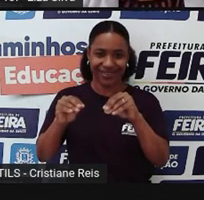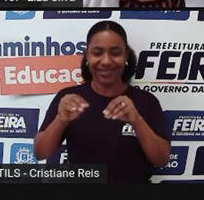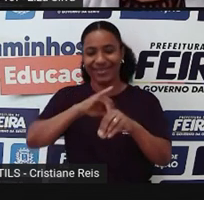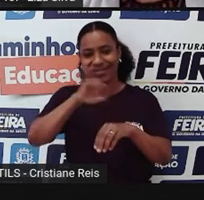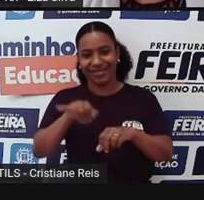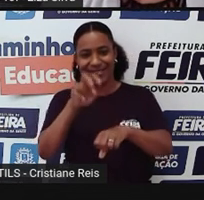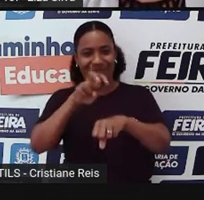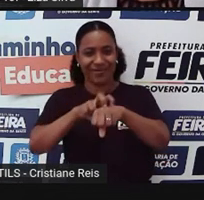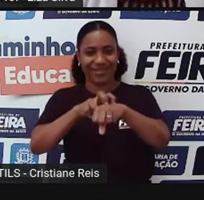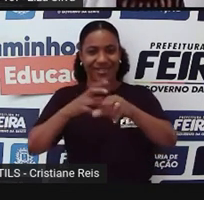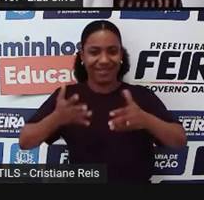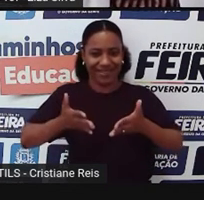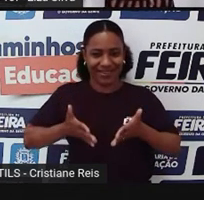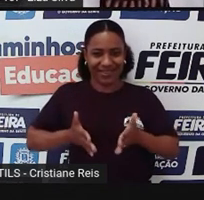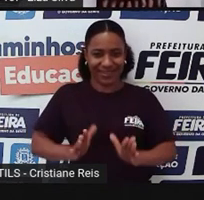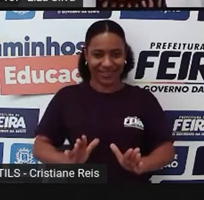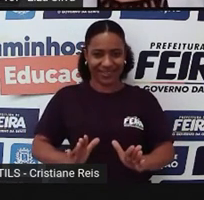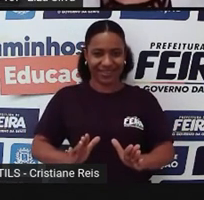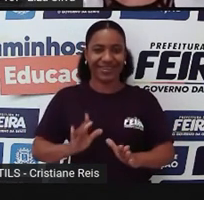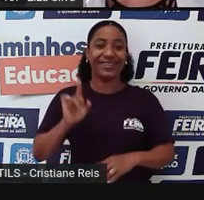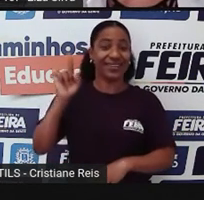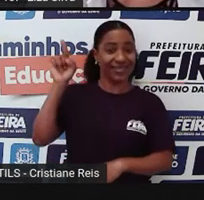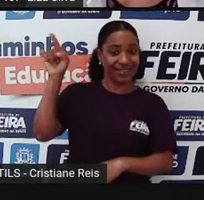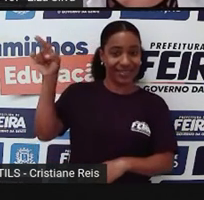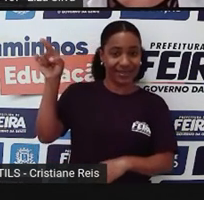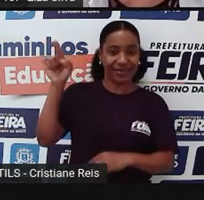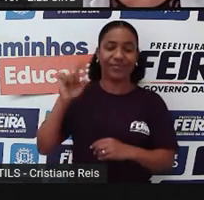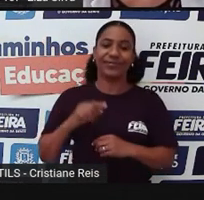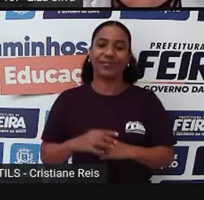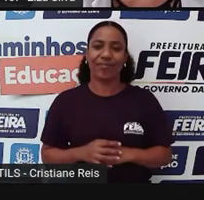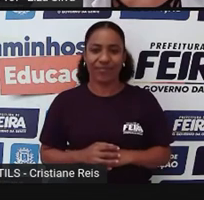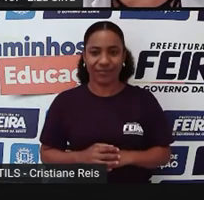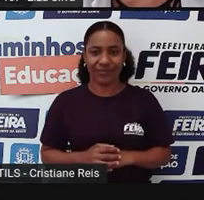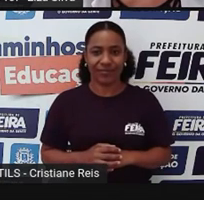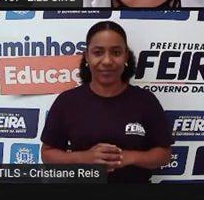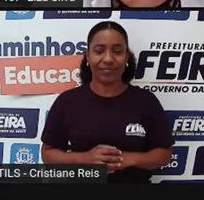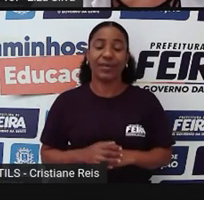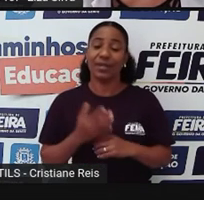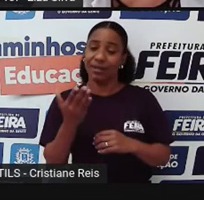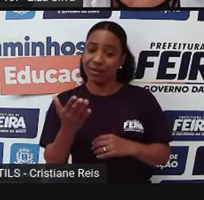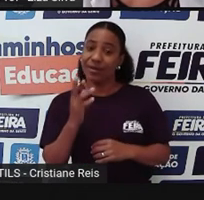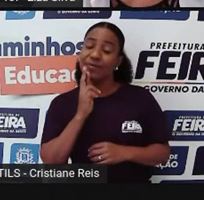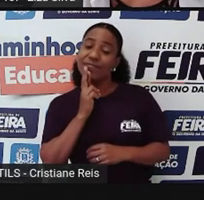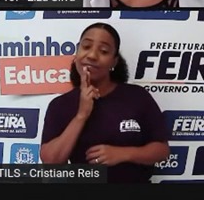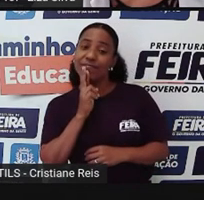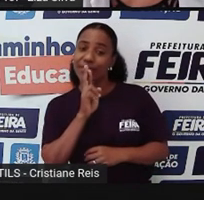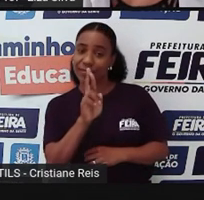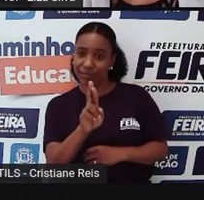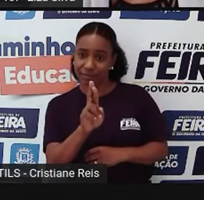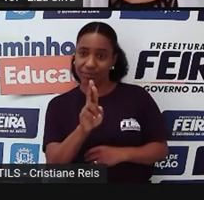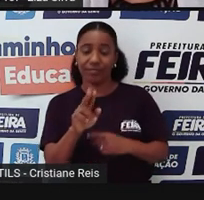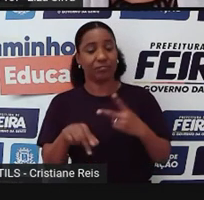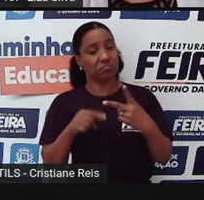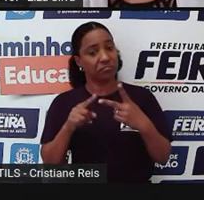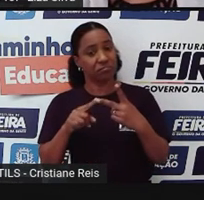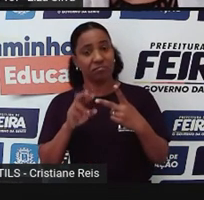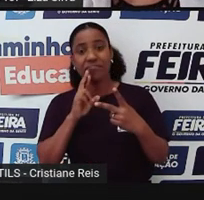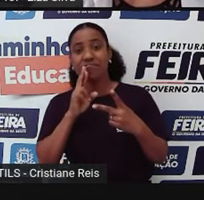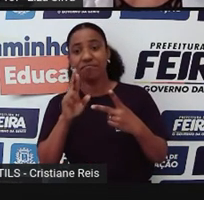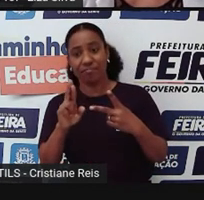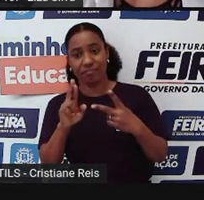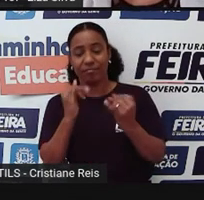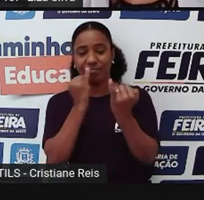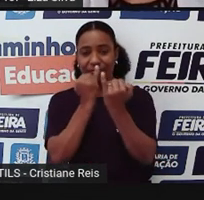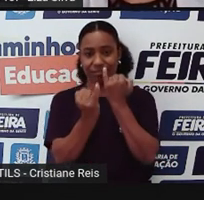Jacob o ok possa ser que essa resposta desta pergunta e desta elas